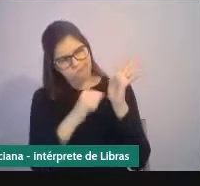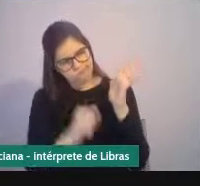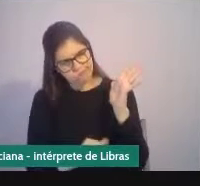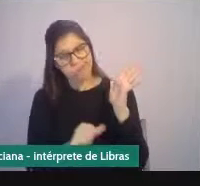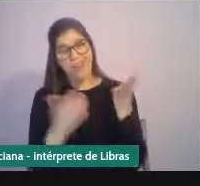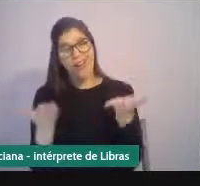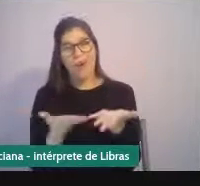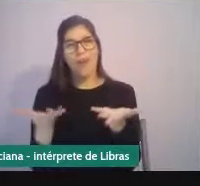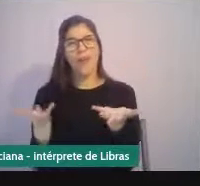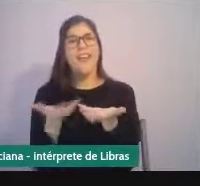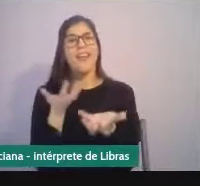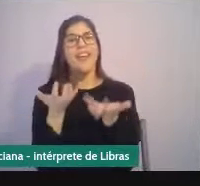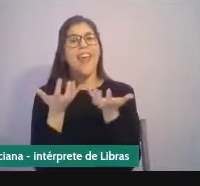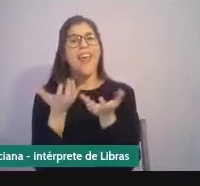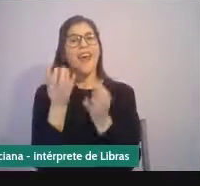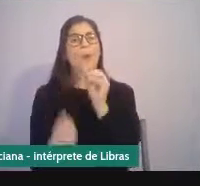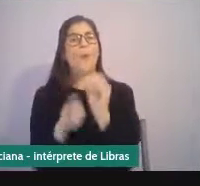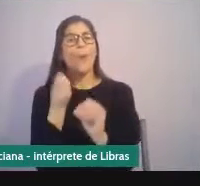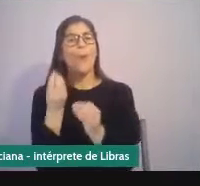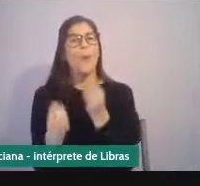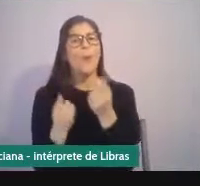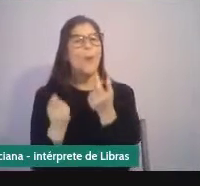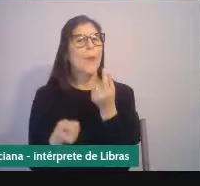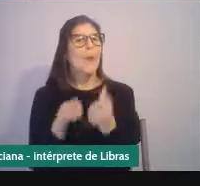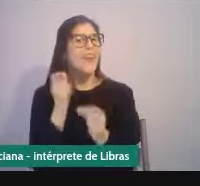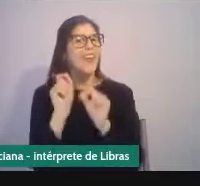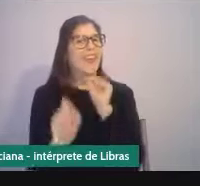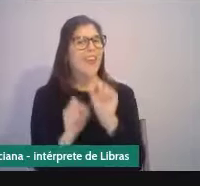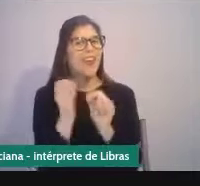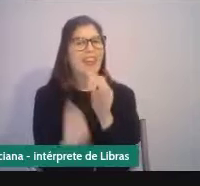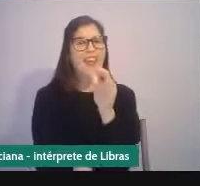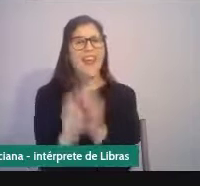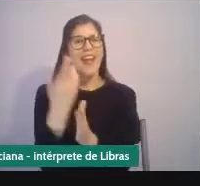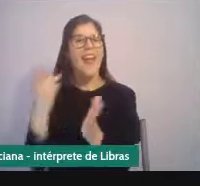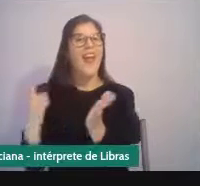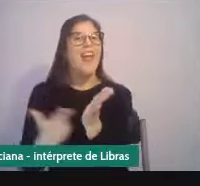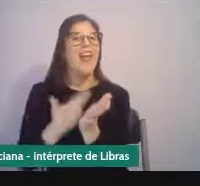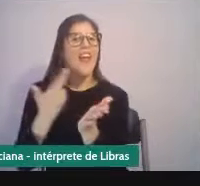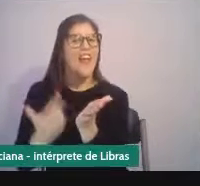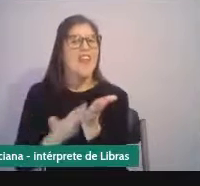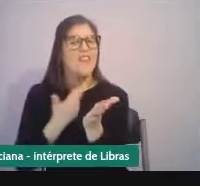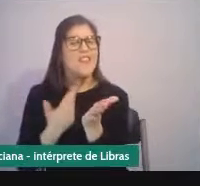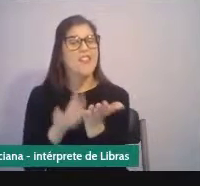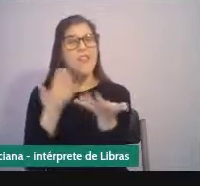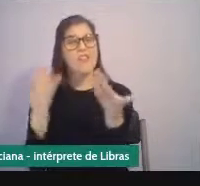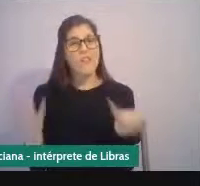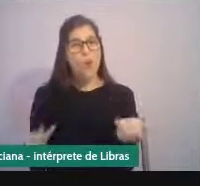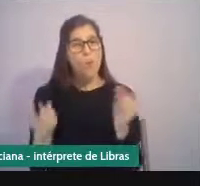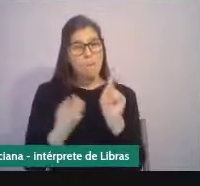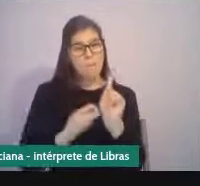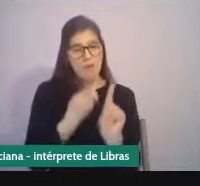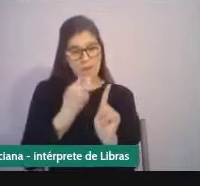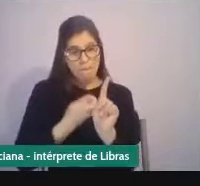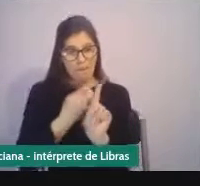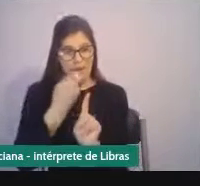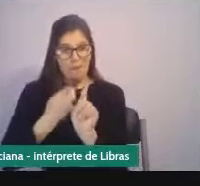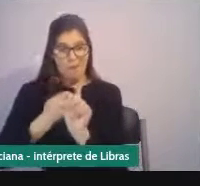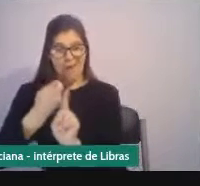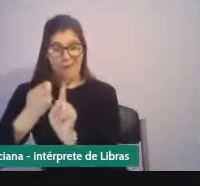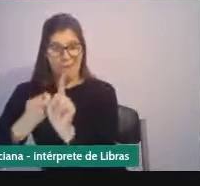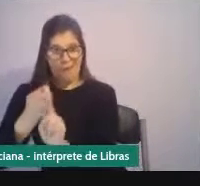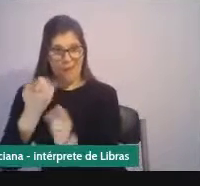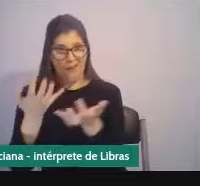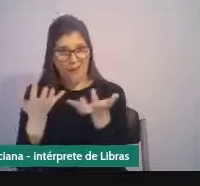de revista. Então, mensalmente, publicar parte dos textos didáticos, não são textos de